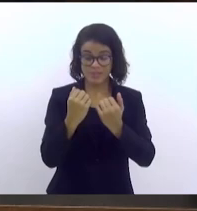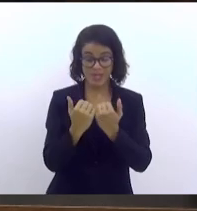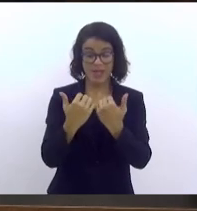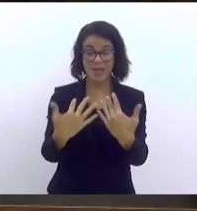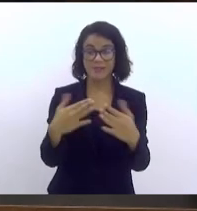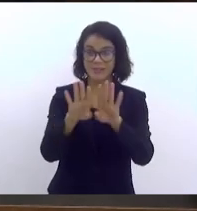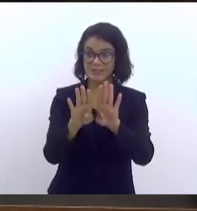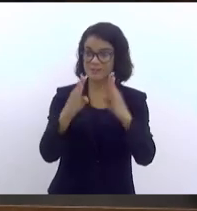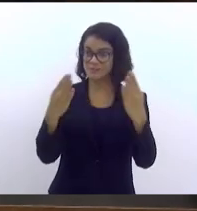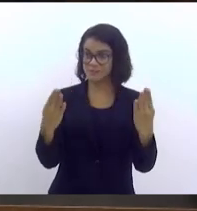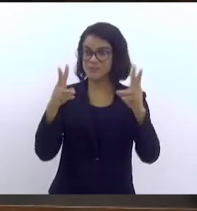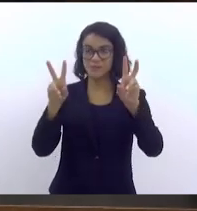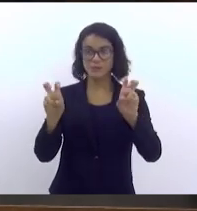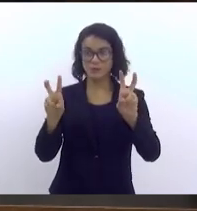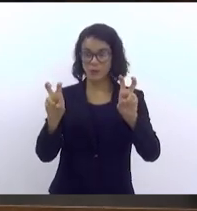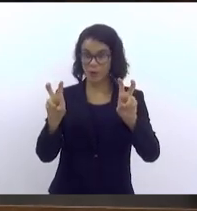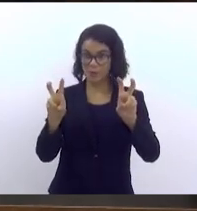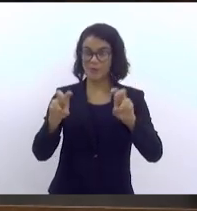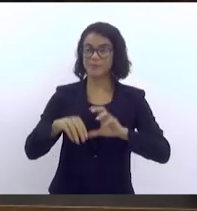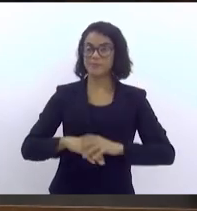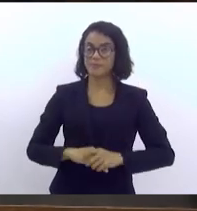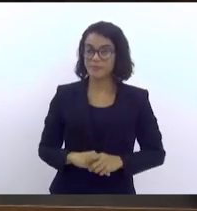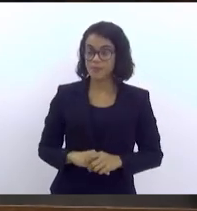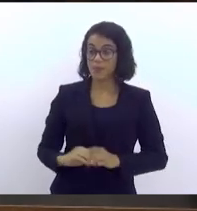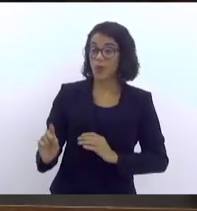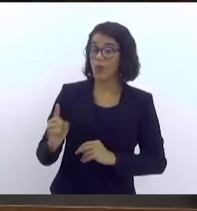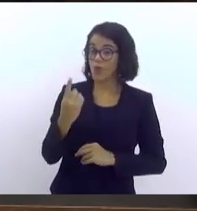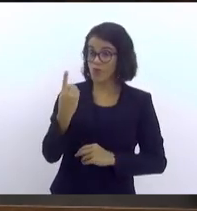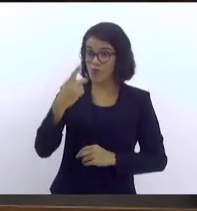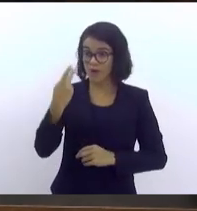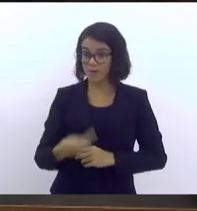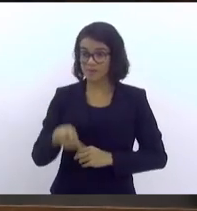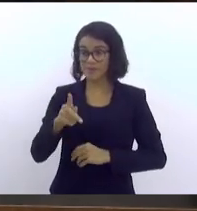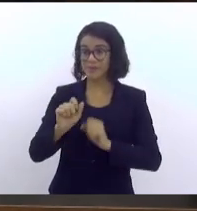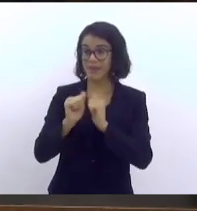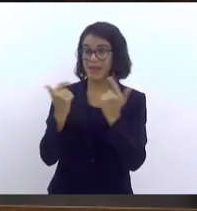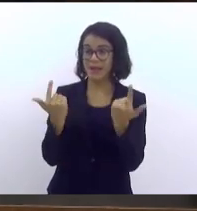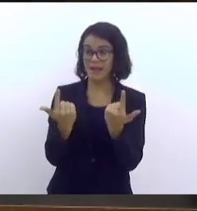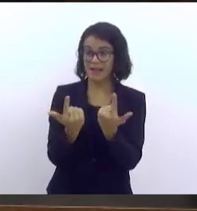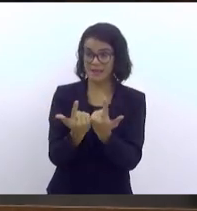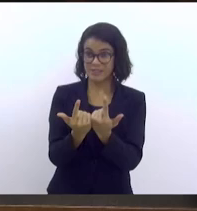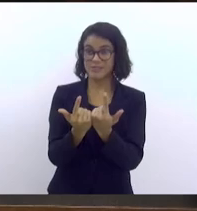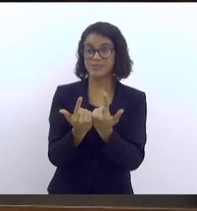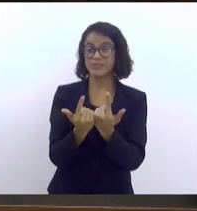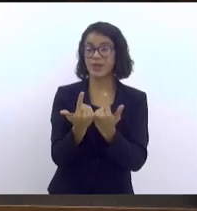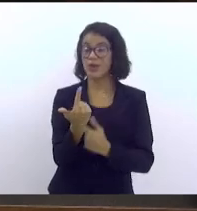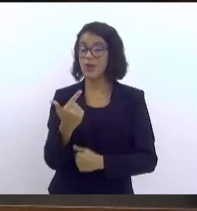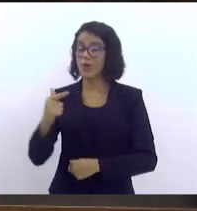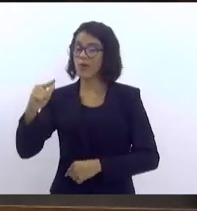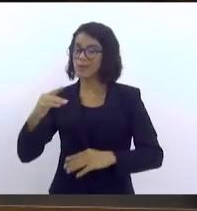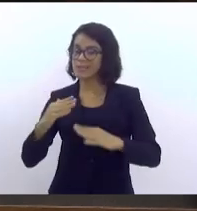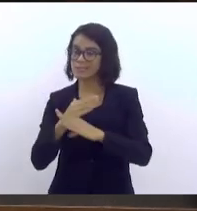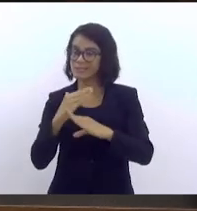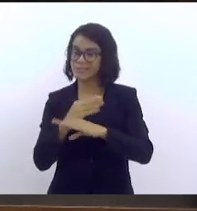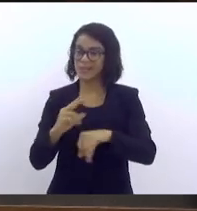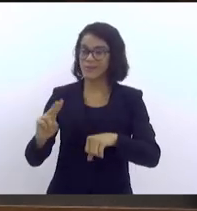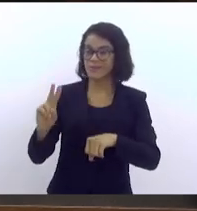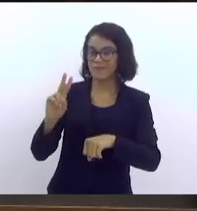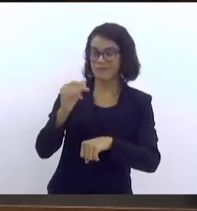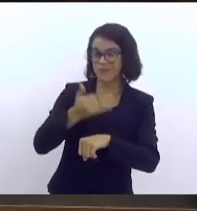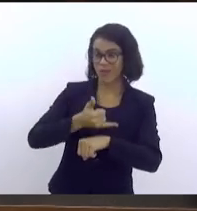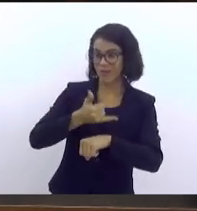públicas sobre esse tema é um aqui Alegre e a outra na cidade de Volta Redonda